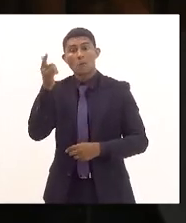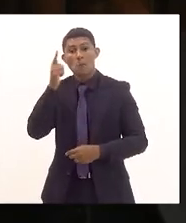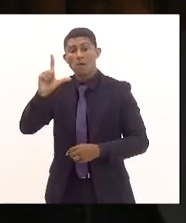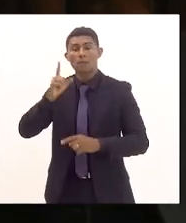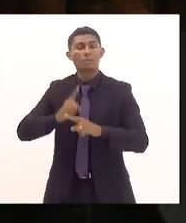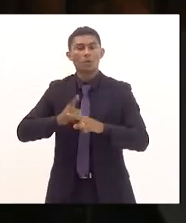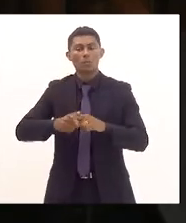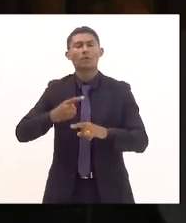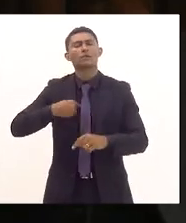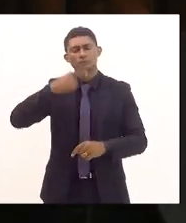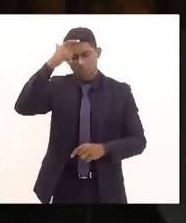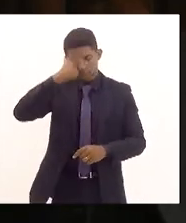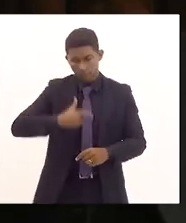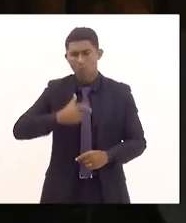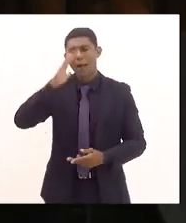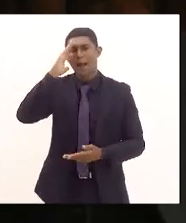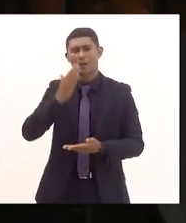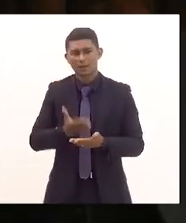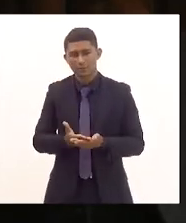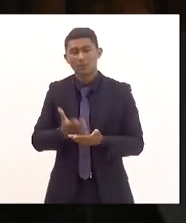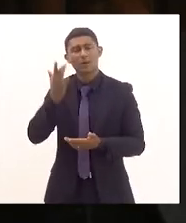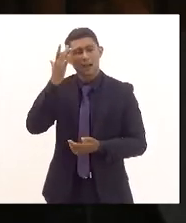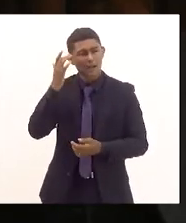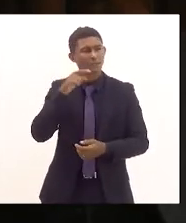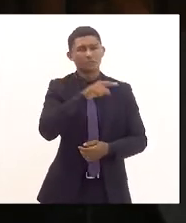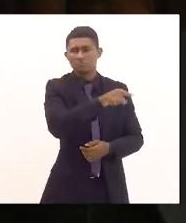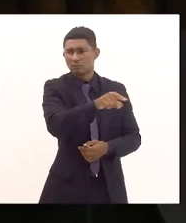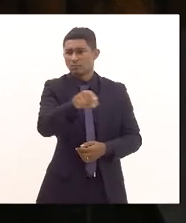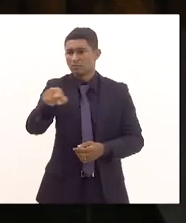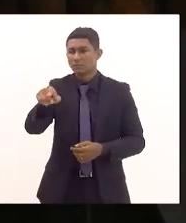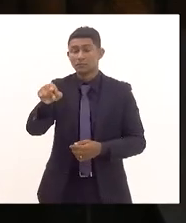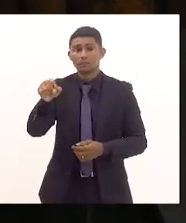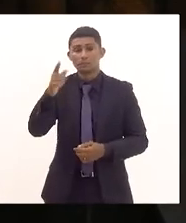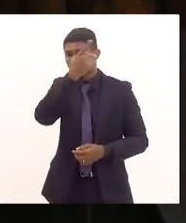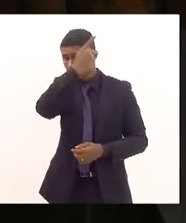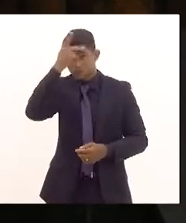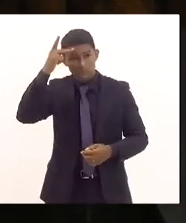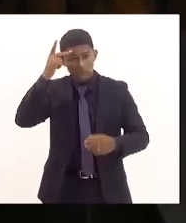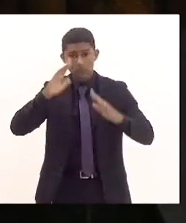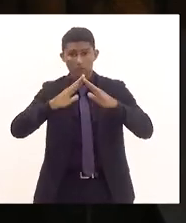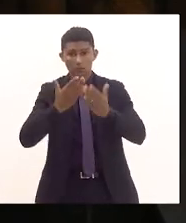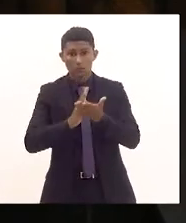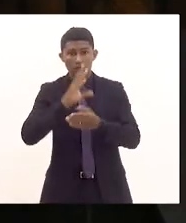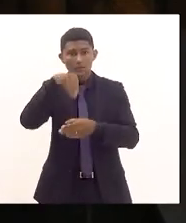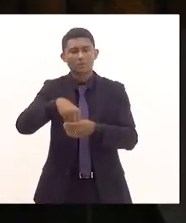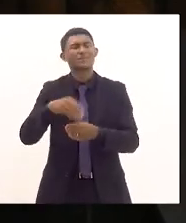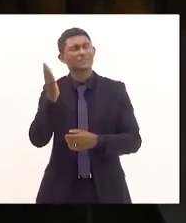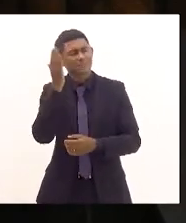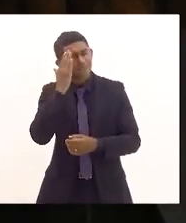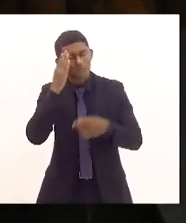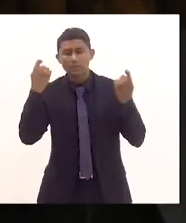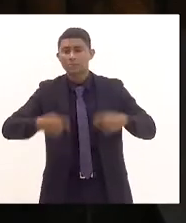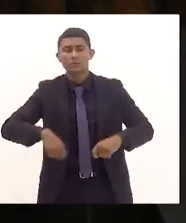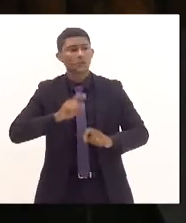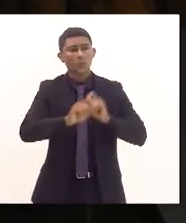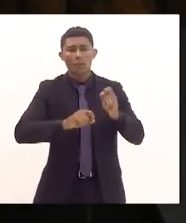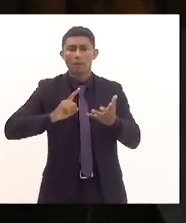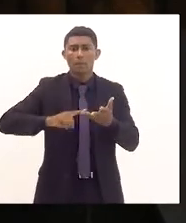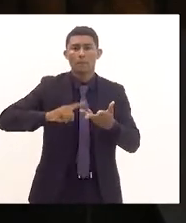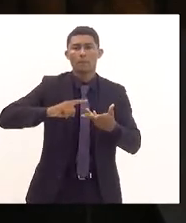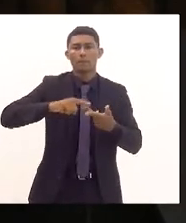que quem tá na ponta sabe o que que é mais necessário para uma escola e precisa ter esse apoio